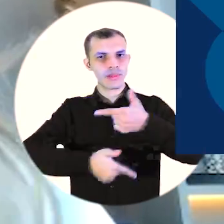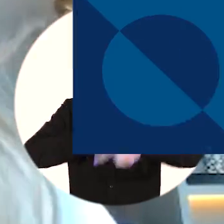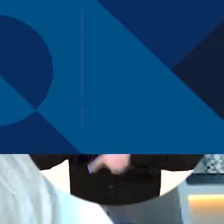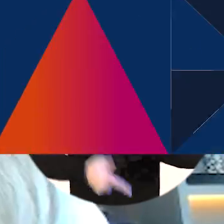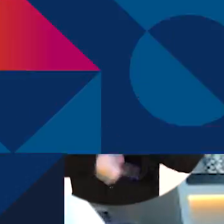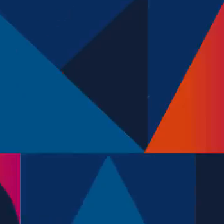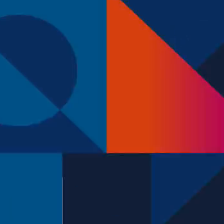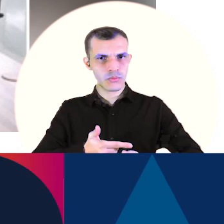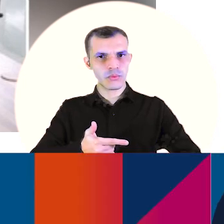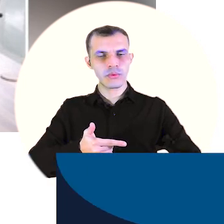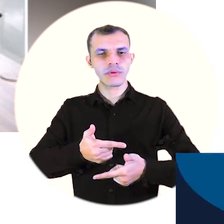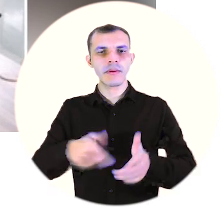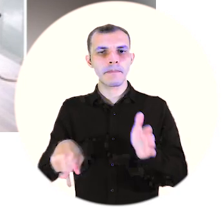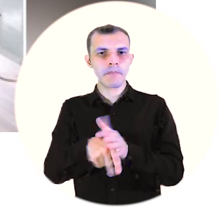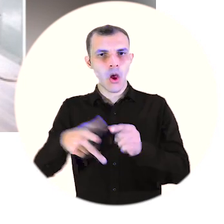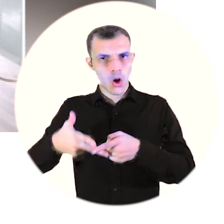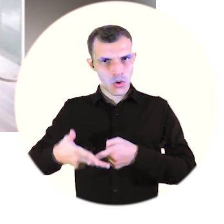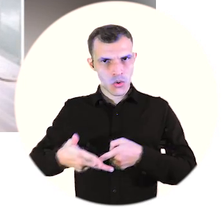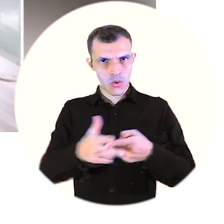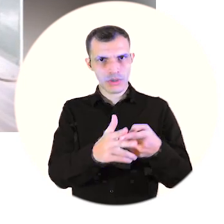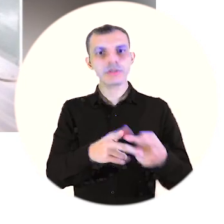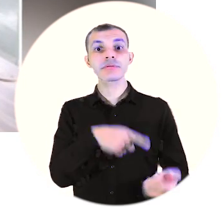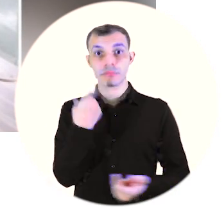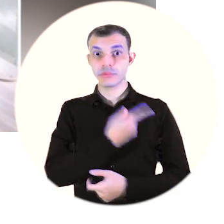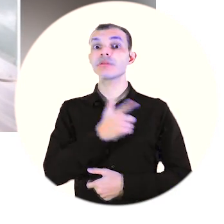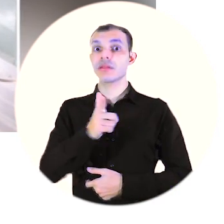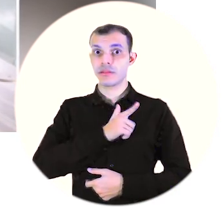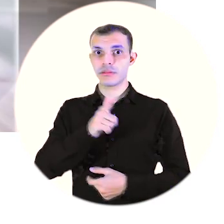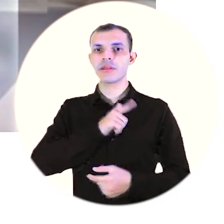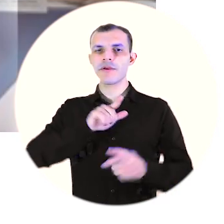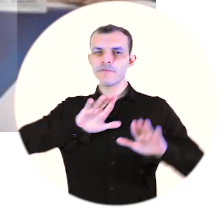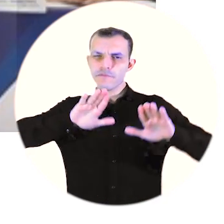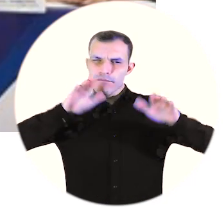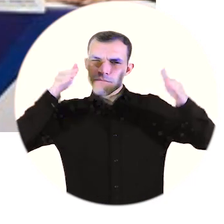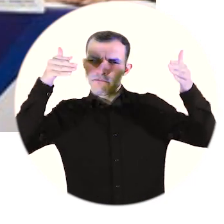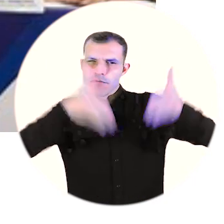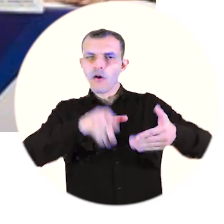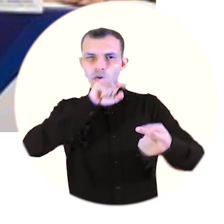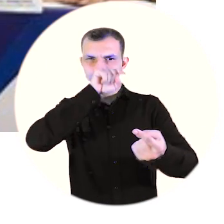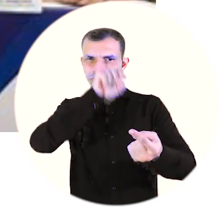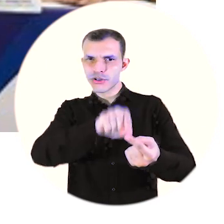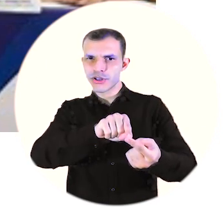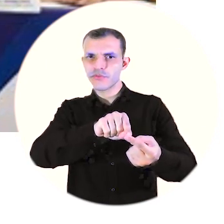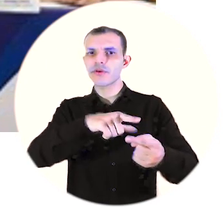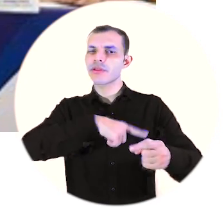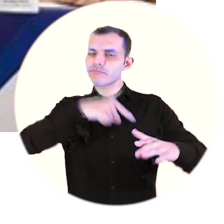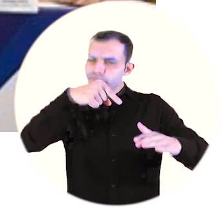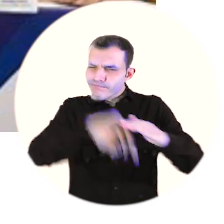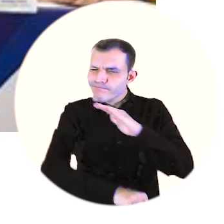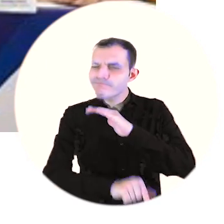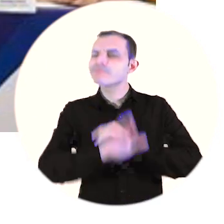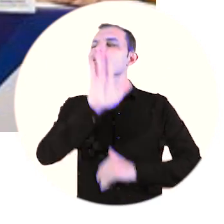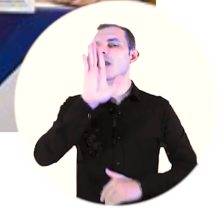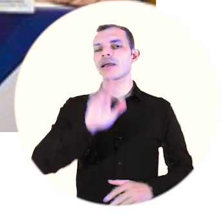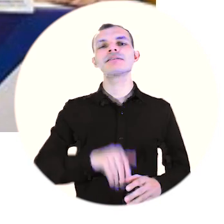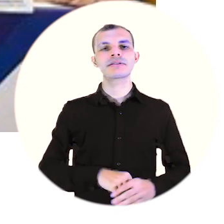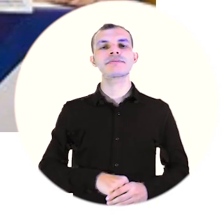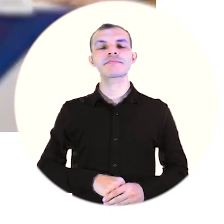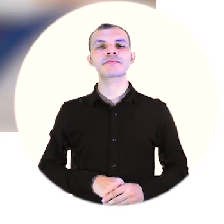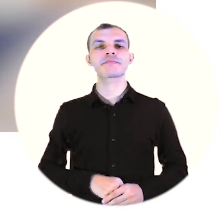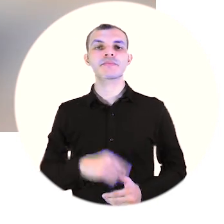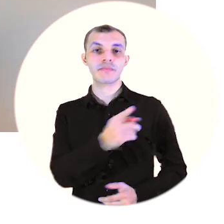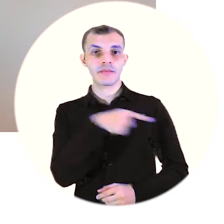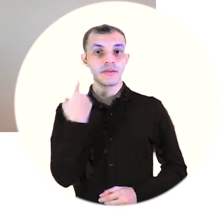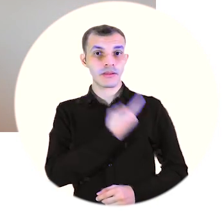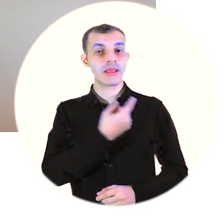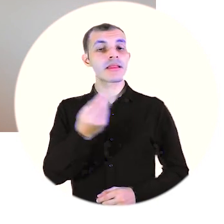da correição, que a gente também teve como foco e objetivo, foi além, um pouquinho além, né?